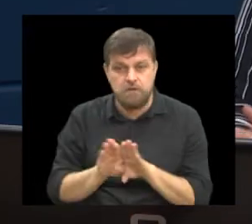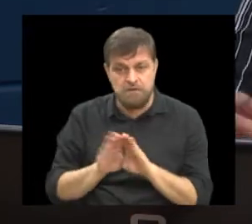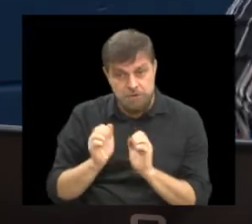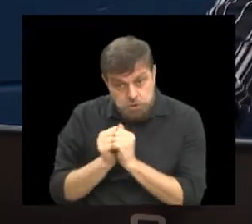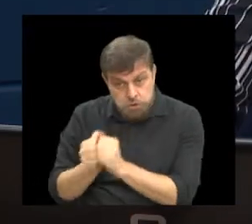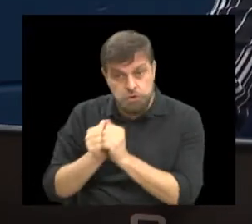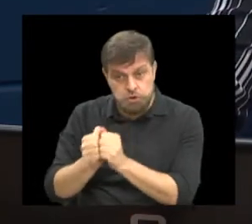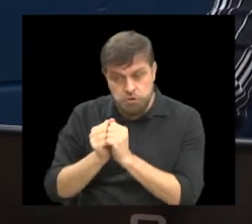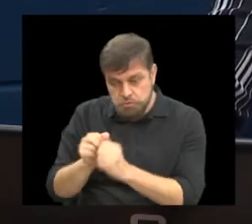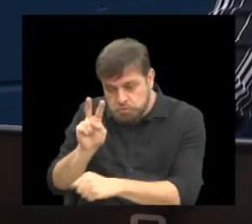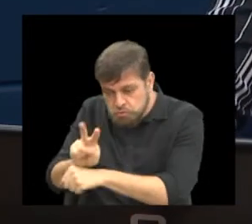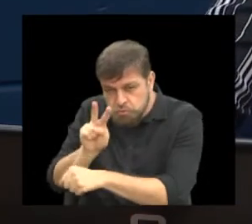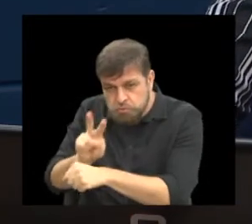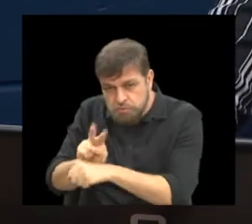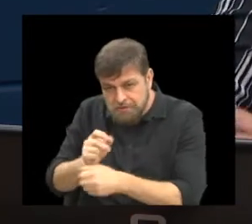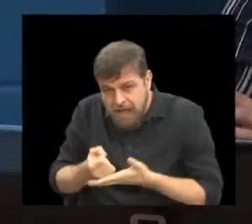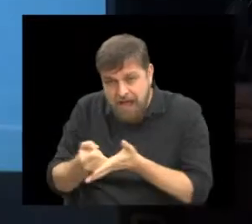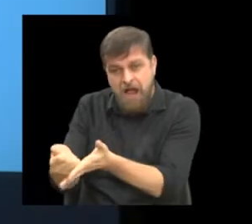vezes.